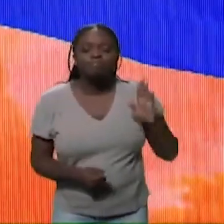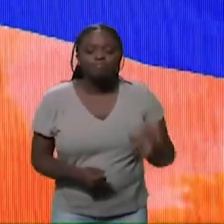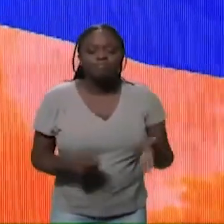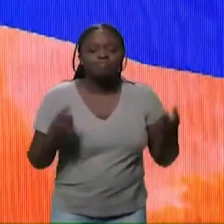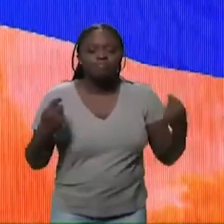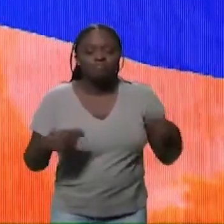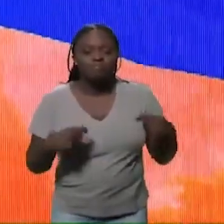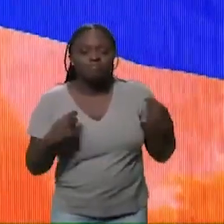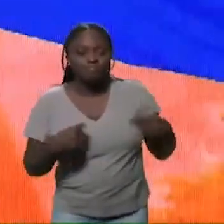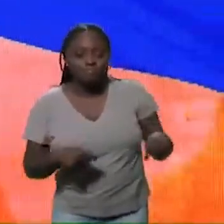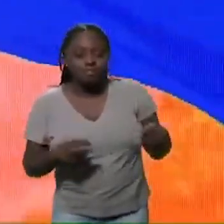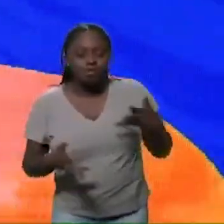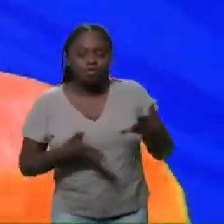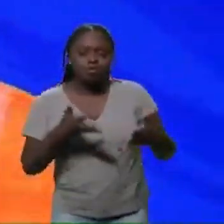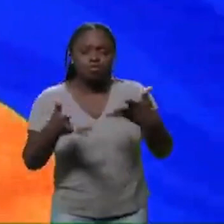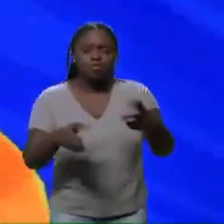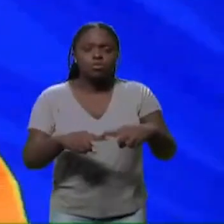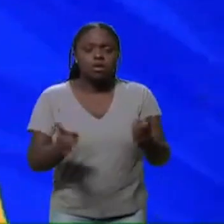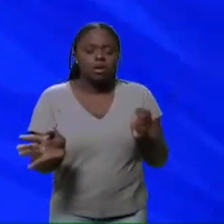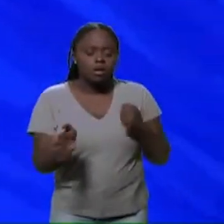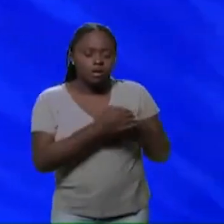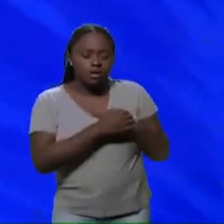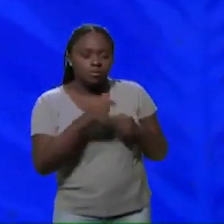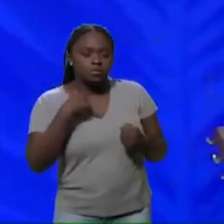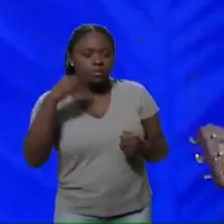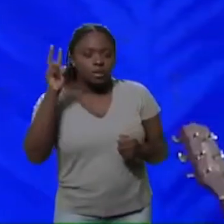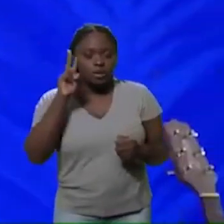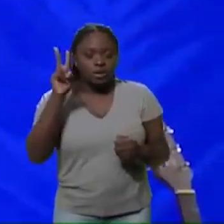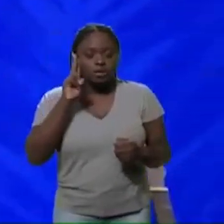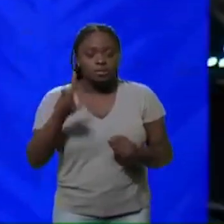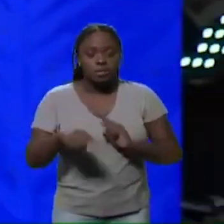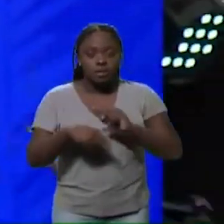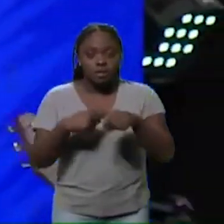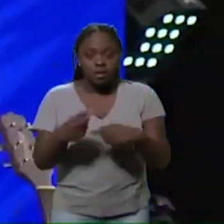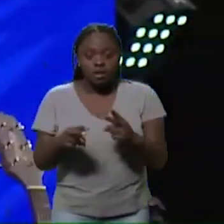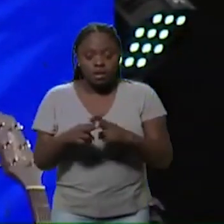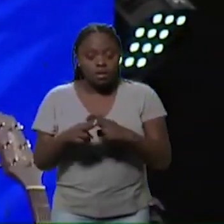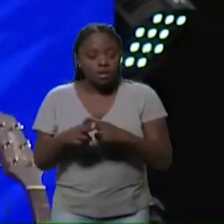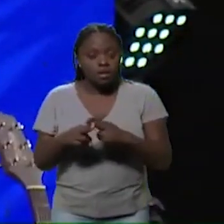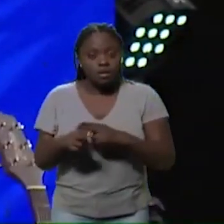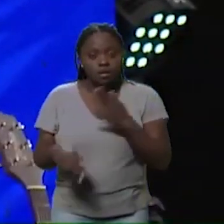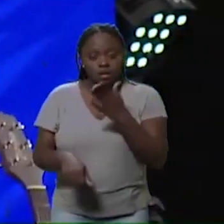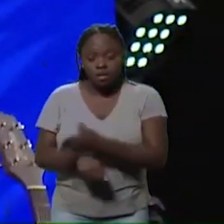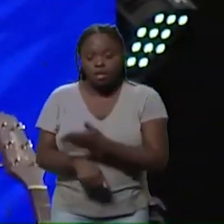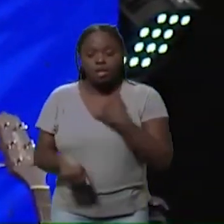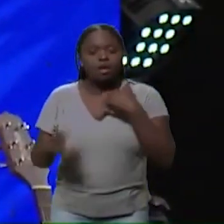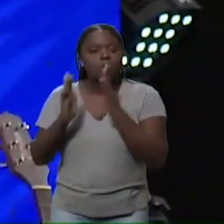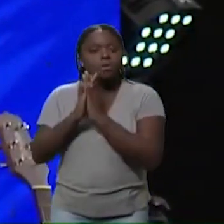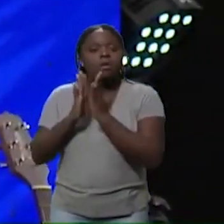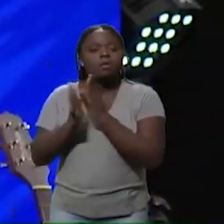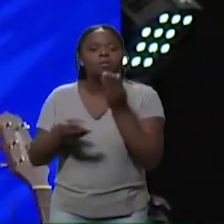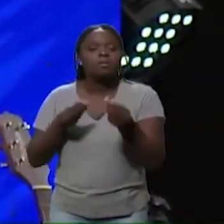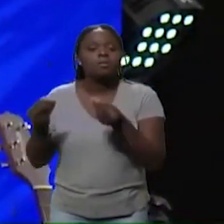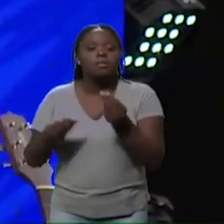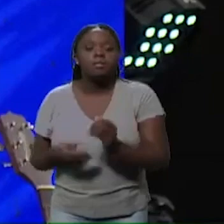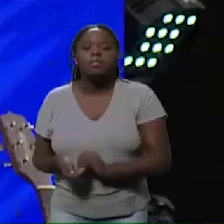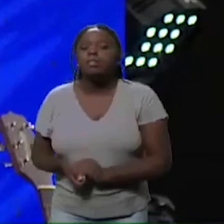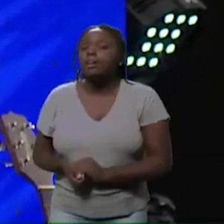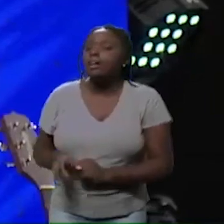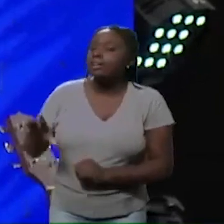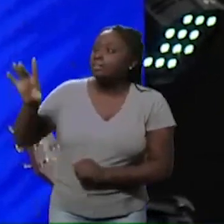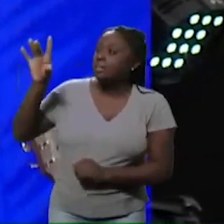varrendo para debaixo do tapete. Eu me lembro que depois que eu fui introduzido na pornografia, você sabe o que era a minha oração?